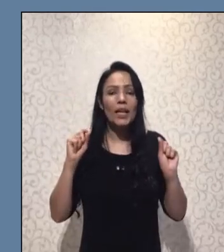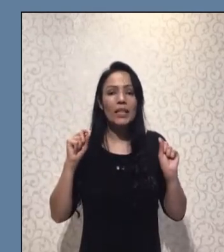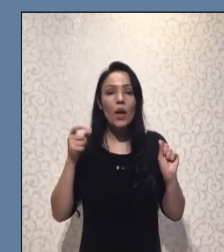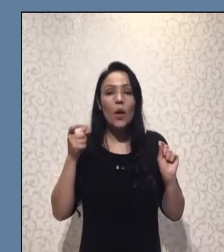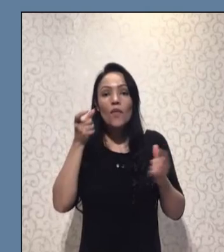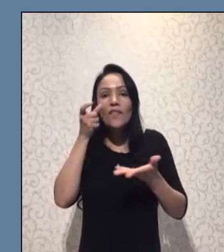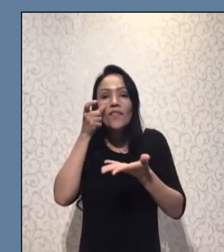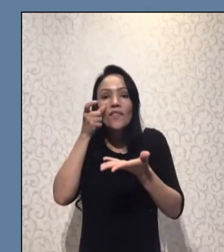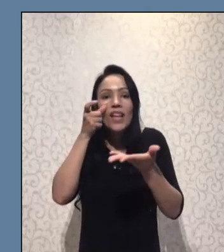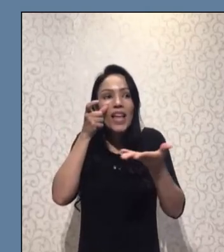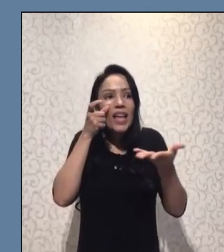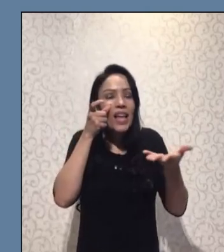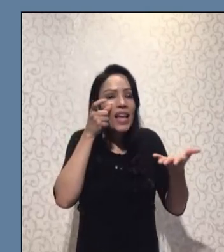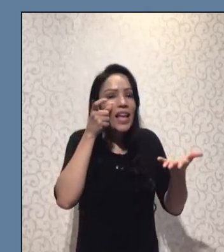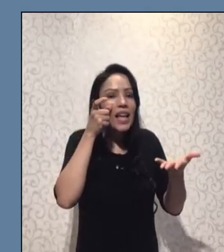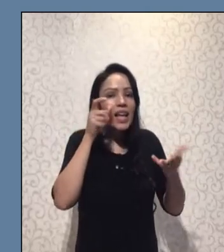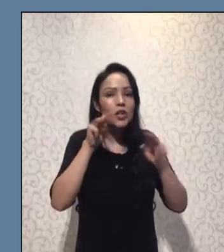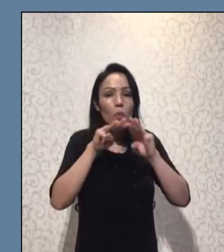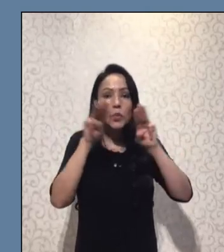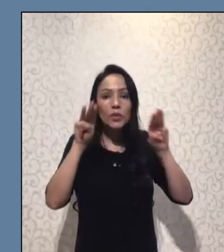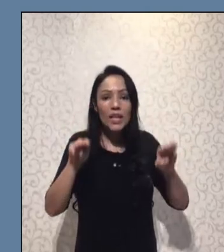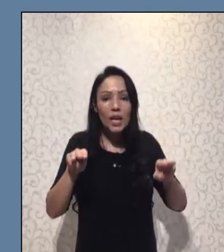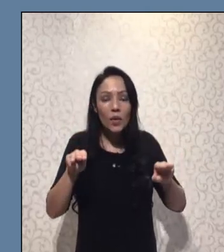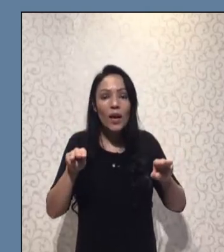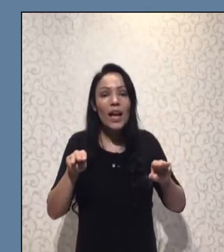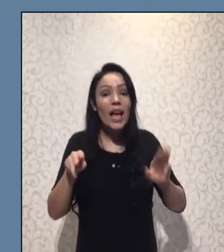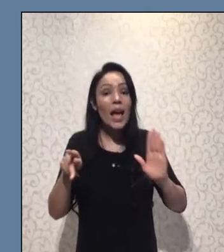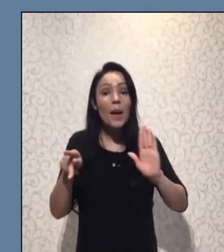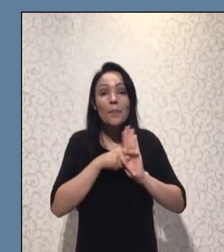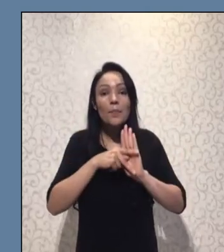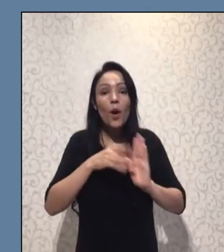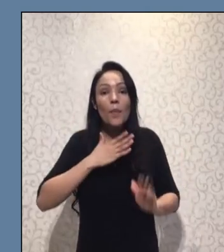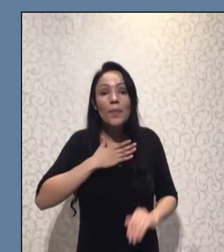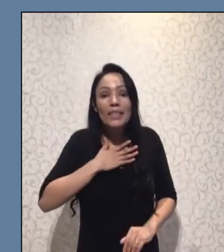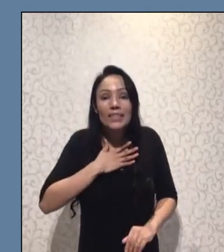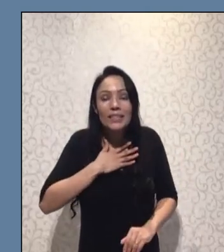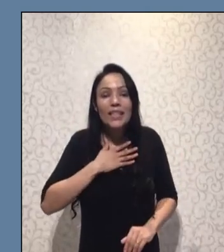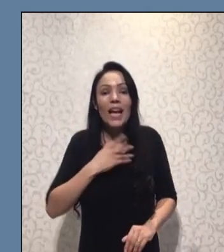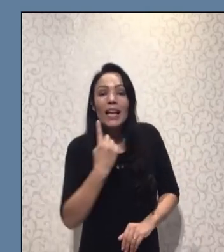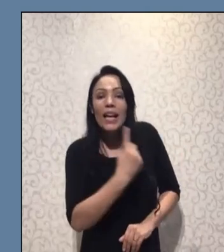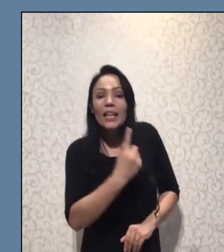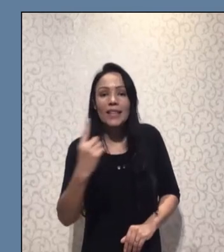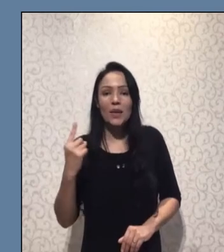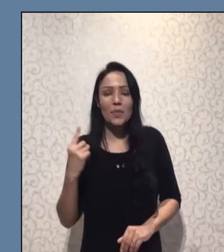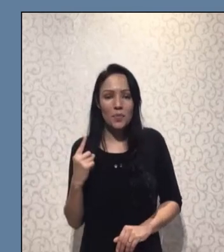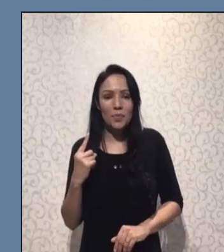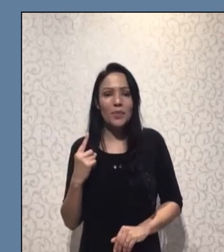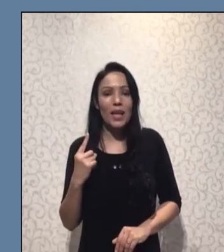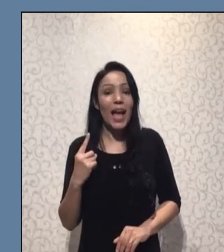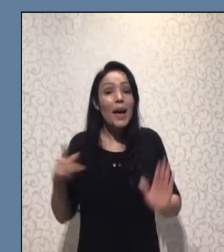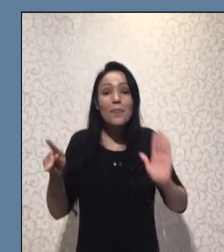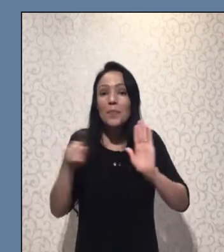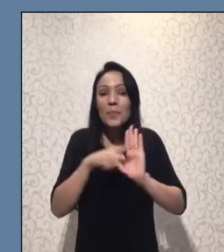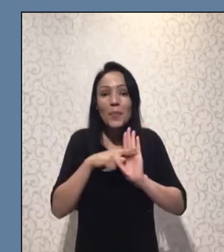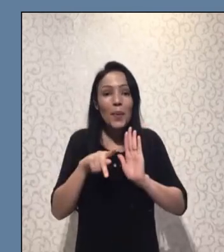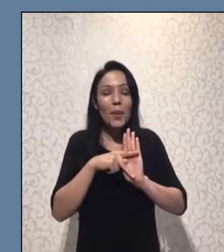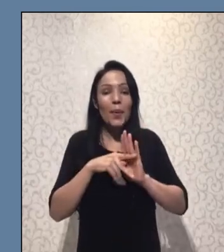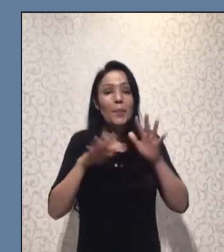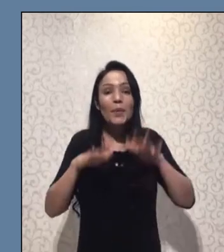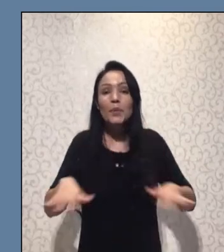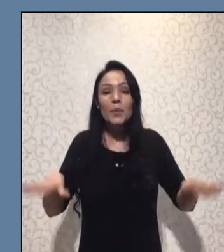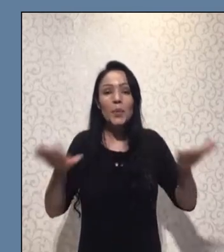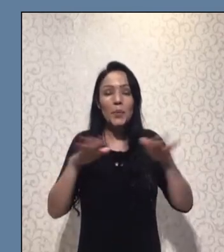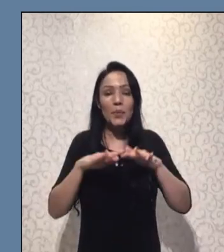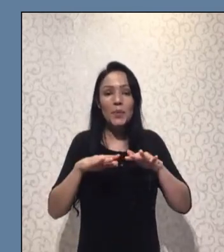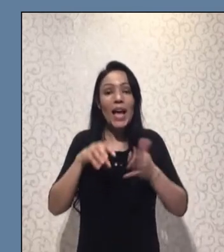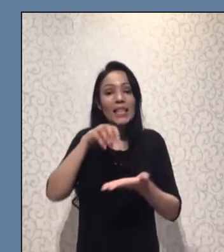museu pertence, em última instância, a eles. Que aquilo é um patrimônio da comunidade. E no centro cultural